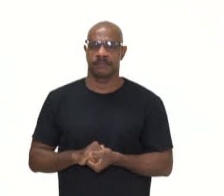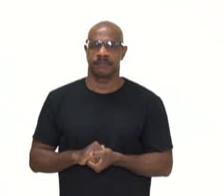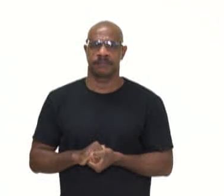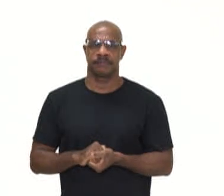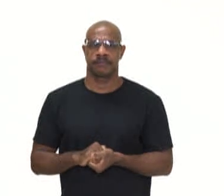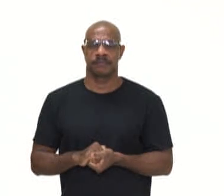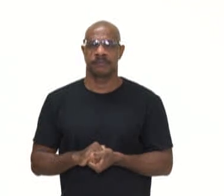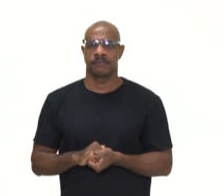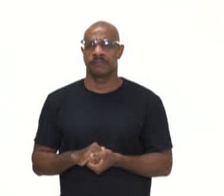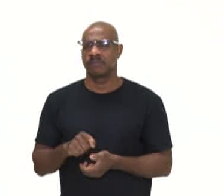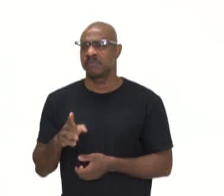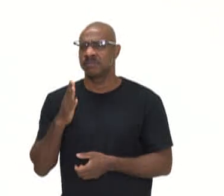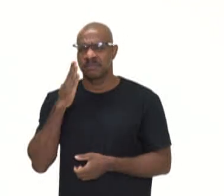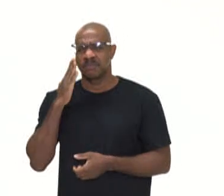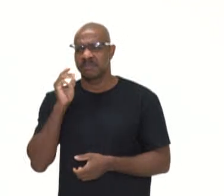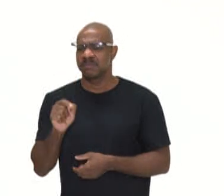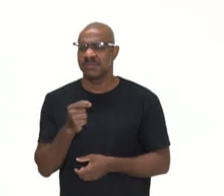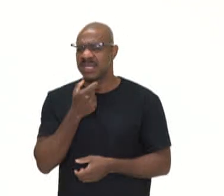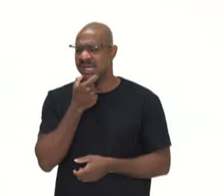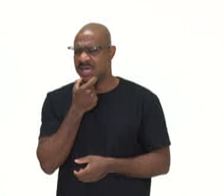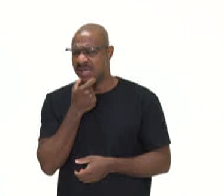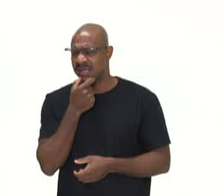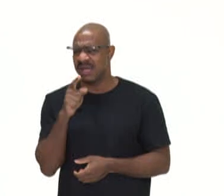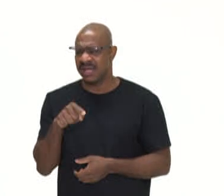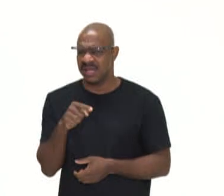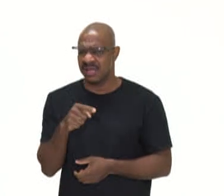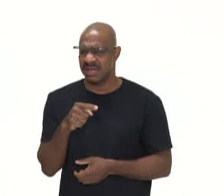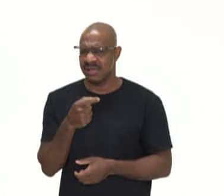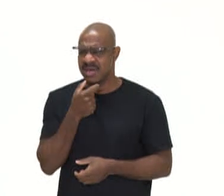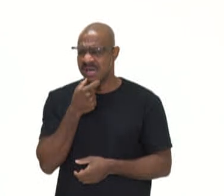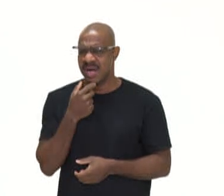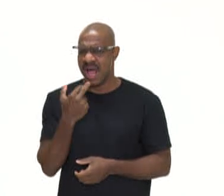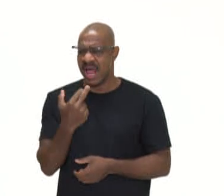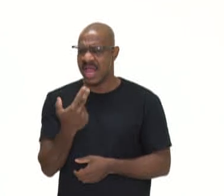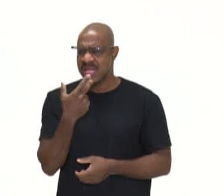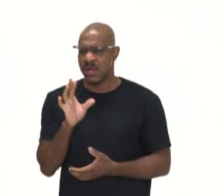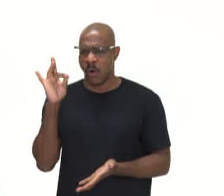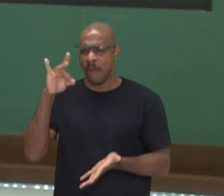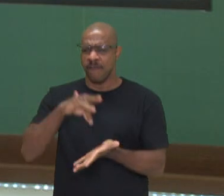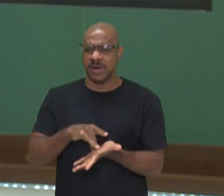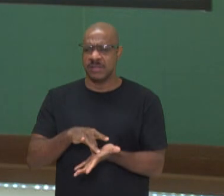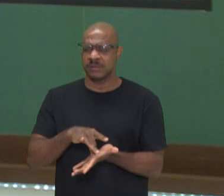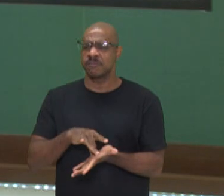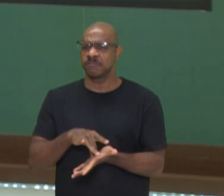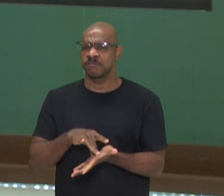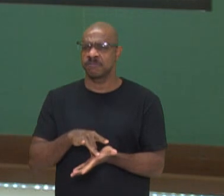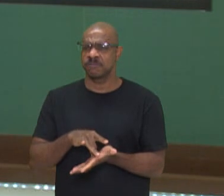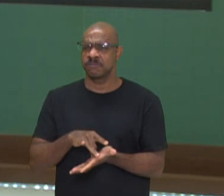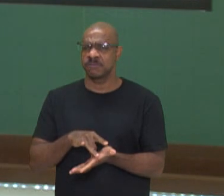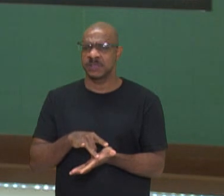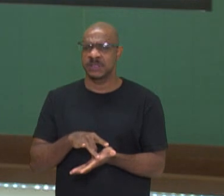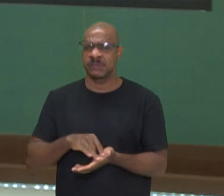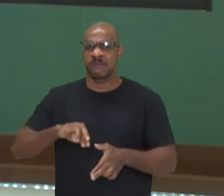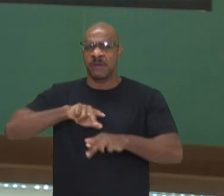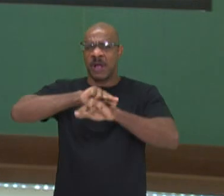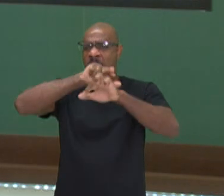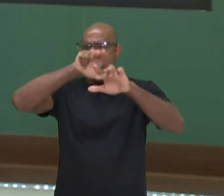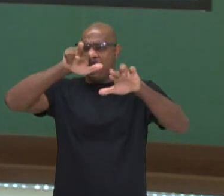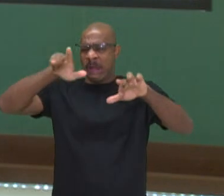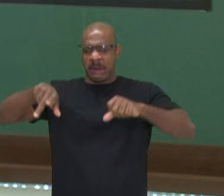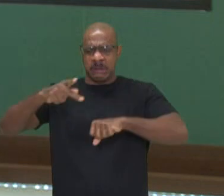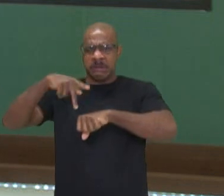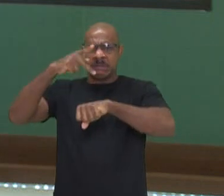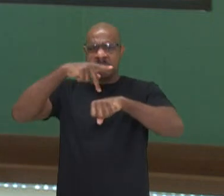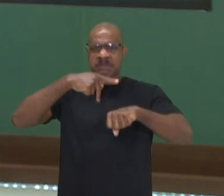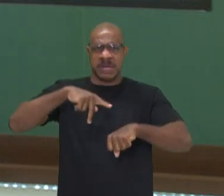countries? Você sabia que o inglês é a língua oficial em 53 países do planeta?